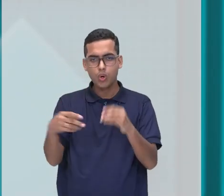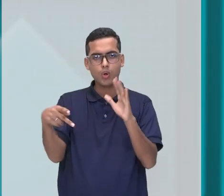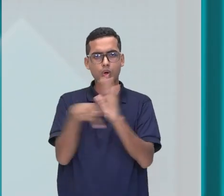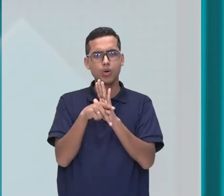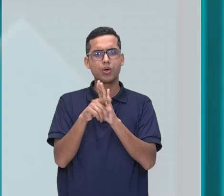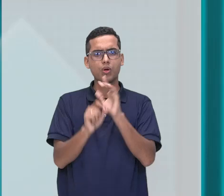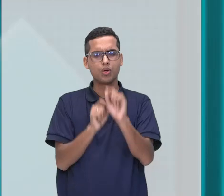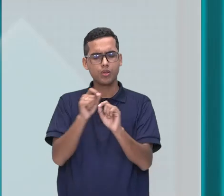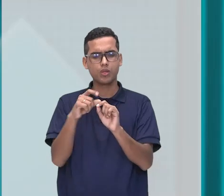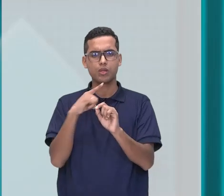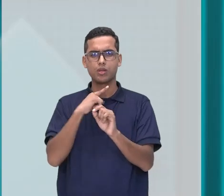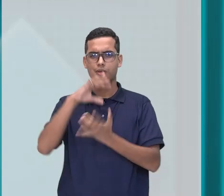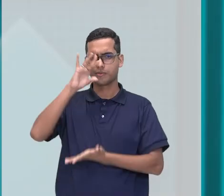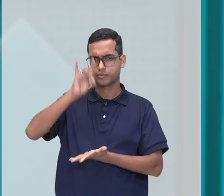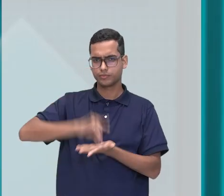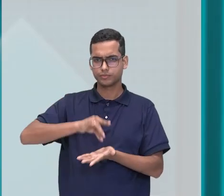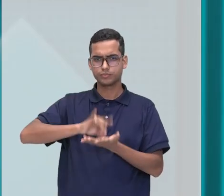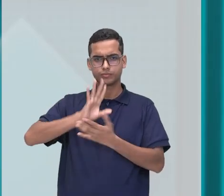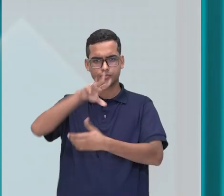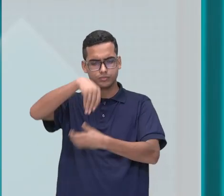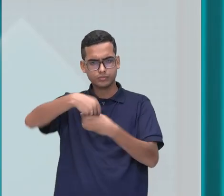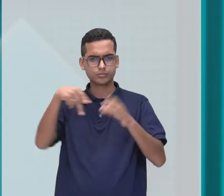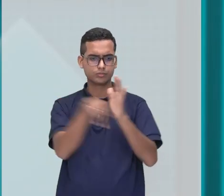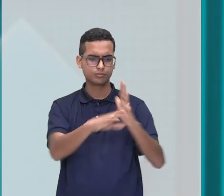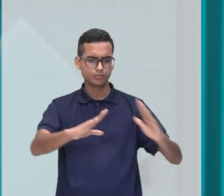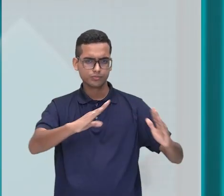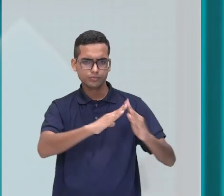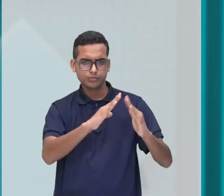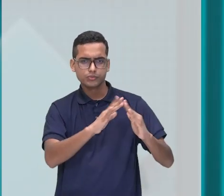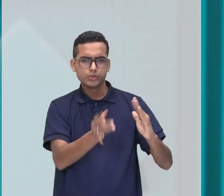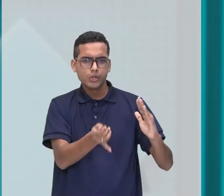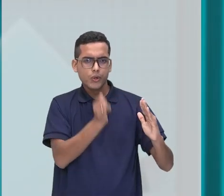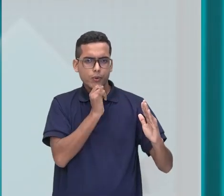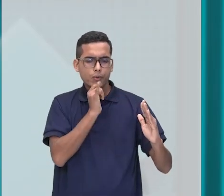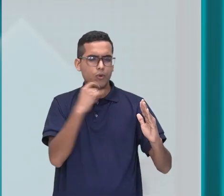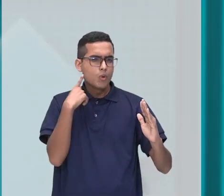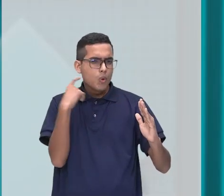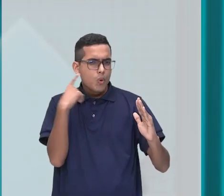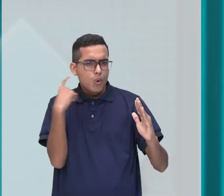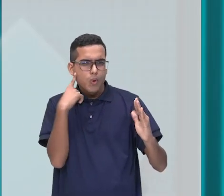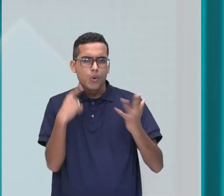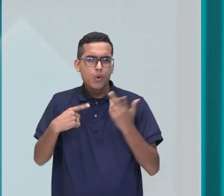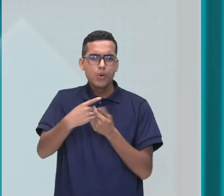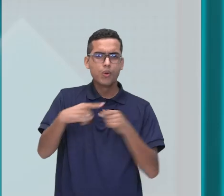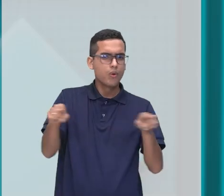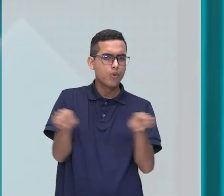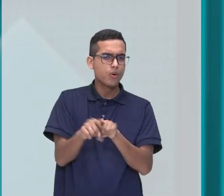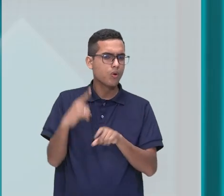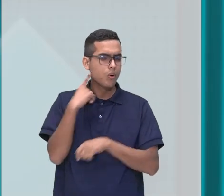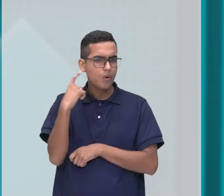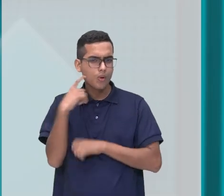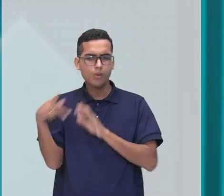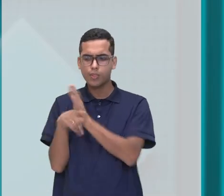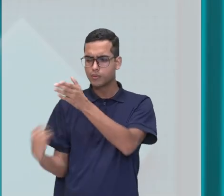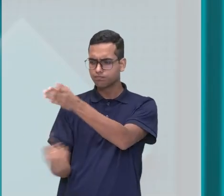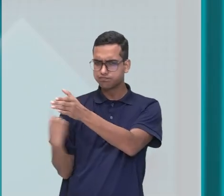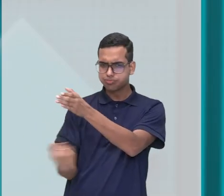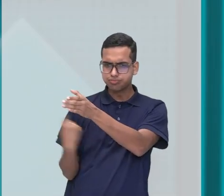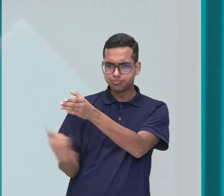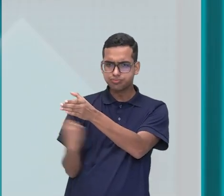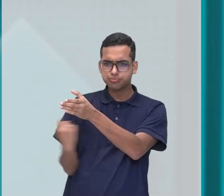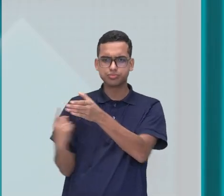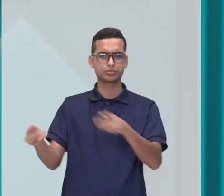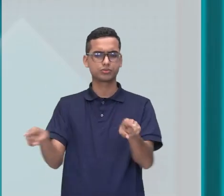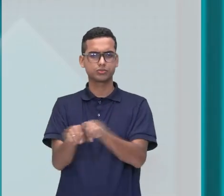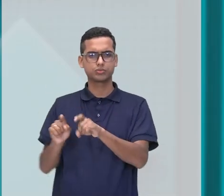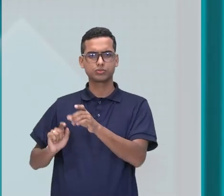ruídos, não é isso? Dentro de uma casa, por exemplo, temos vários ruídos. Temos ruído do liquidificador, o